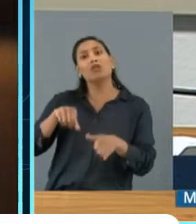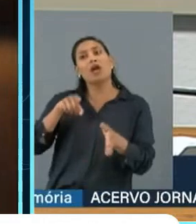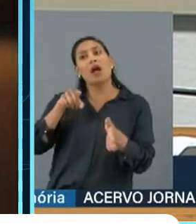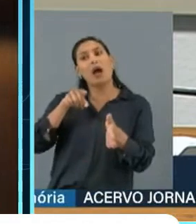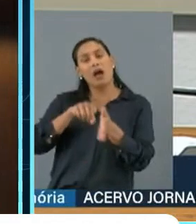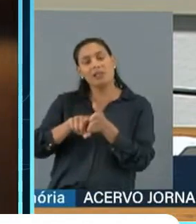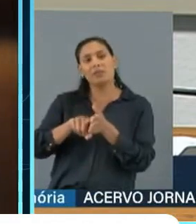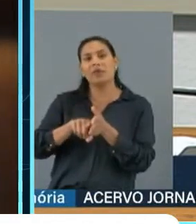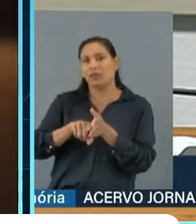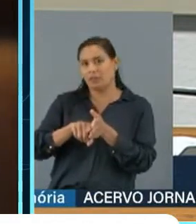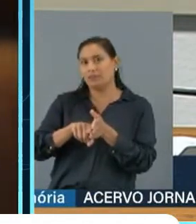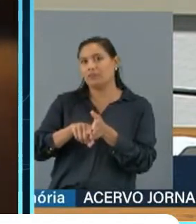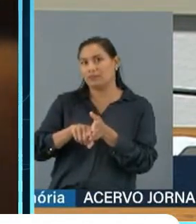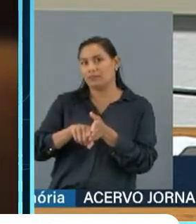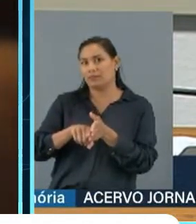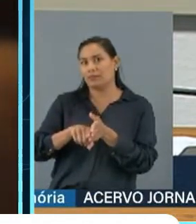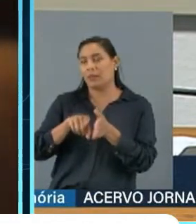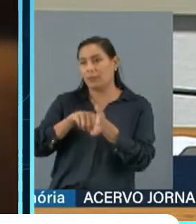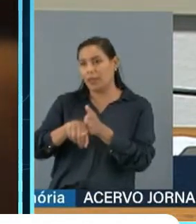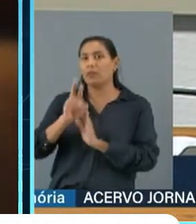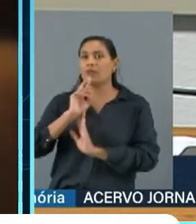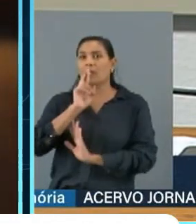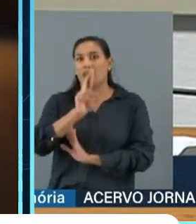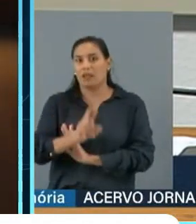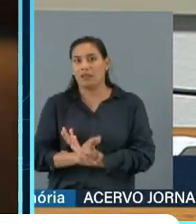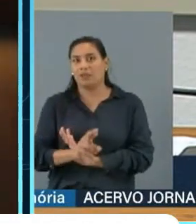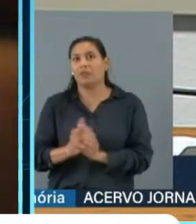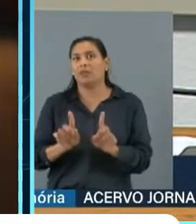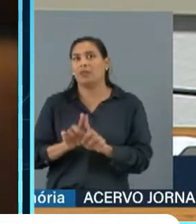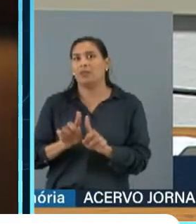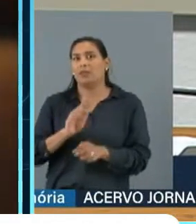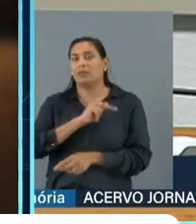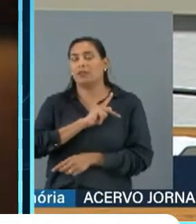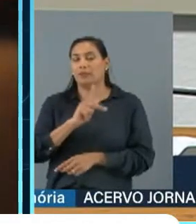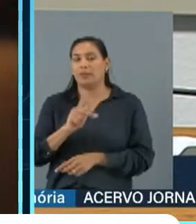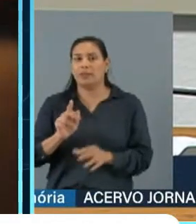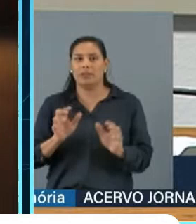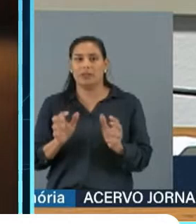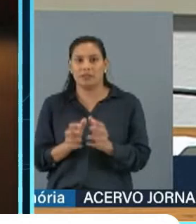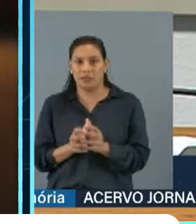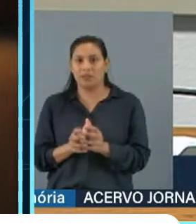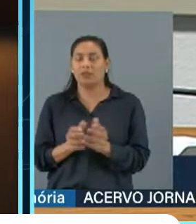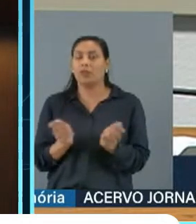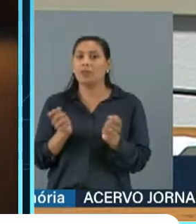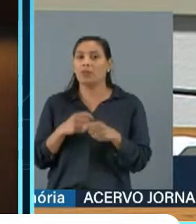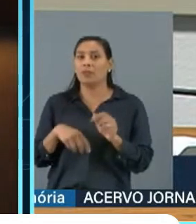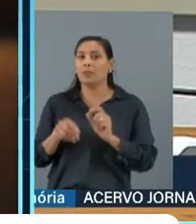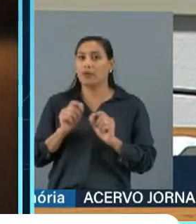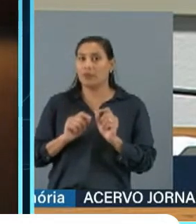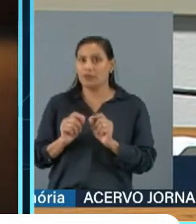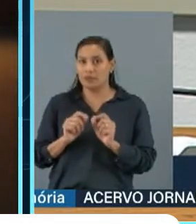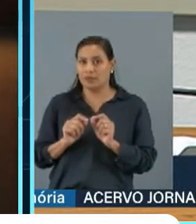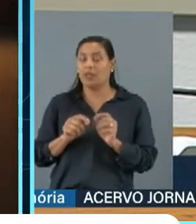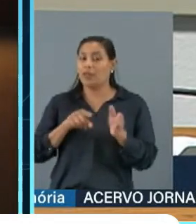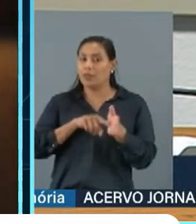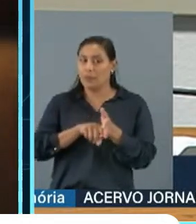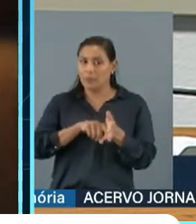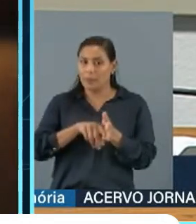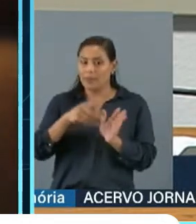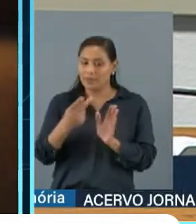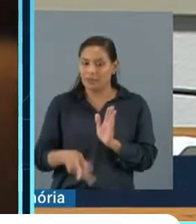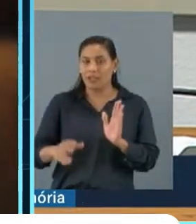Então, eu já vejo uma perspectiva de mudança de uma minoria de que nós somos hoje para uma maioria, antes